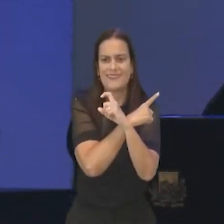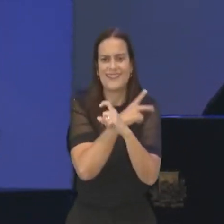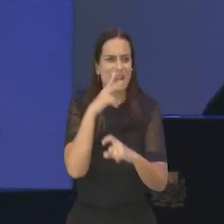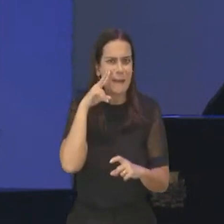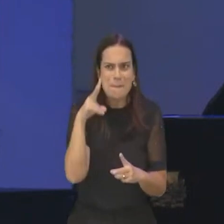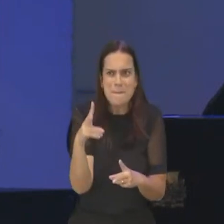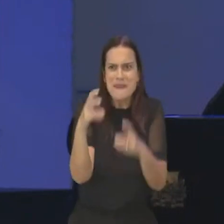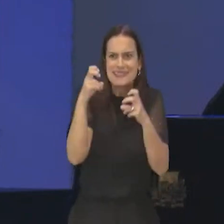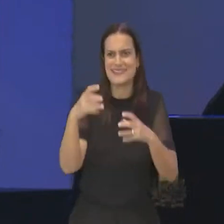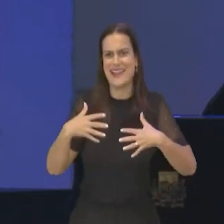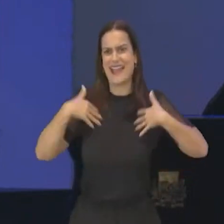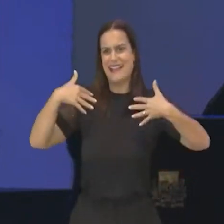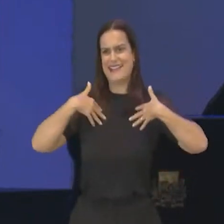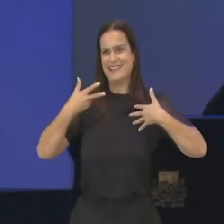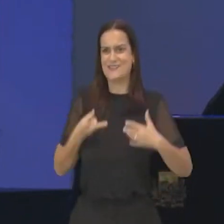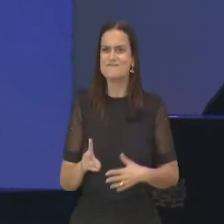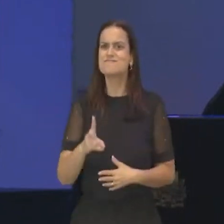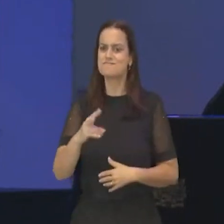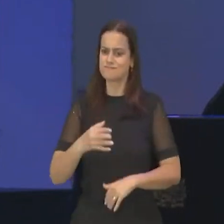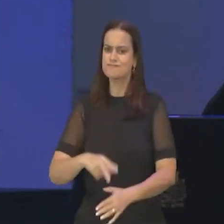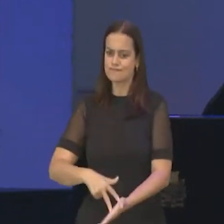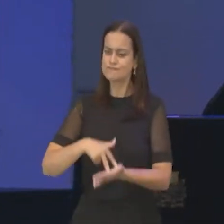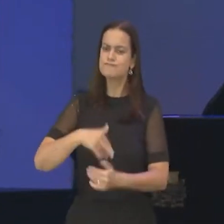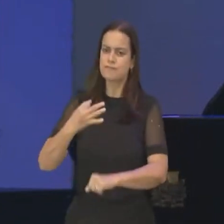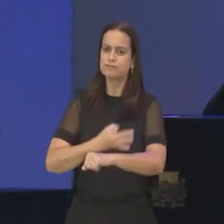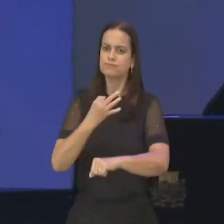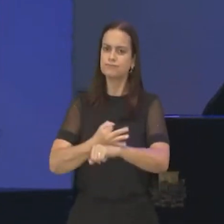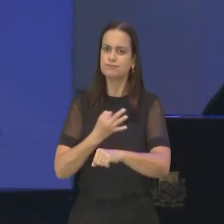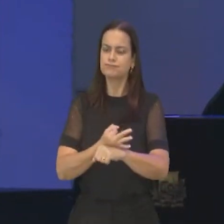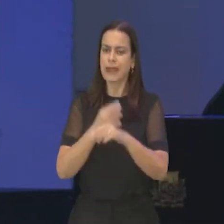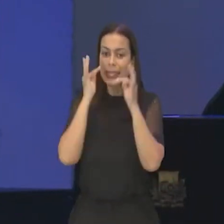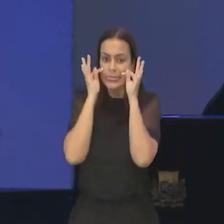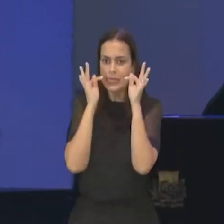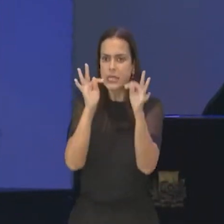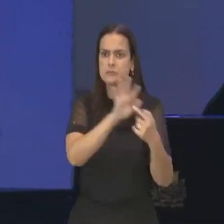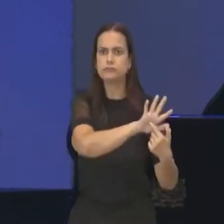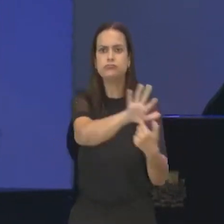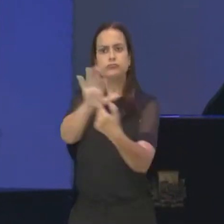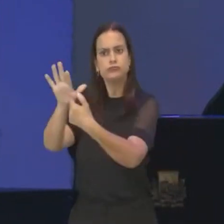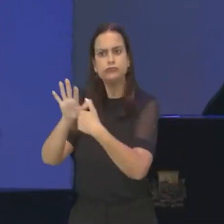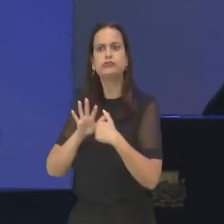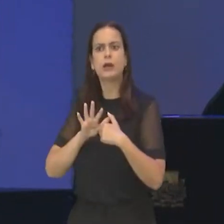era perceptível em ações, palavras, testemunhos.